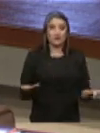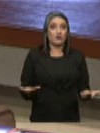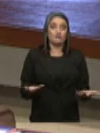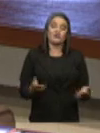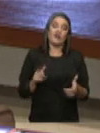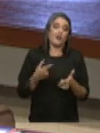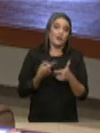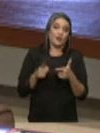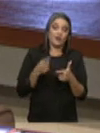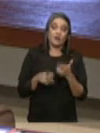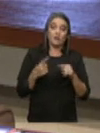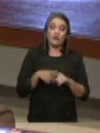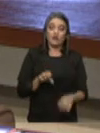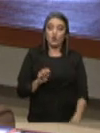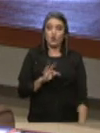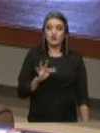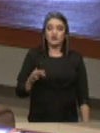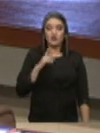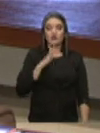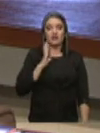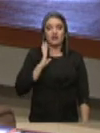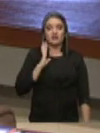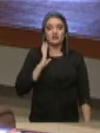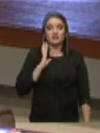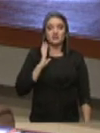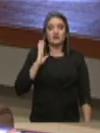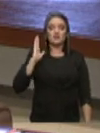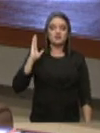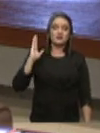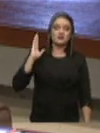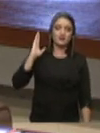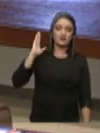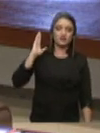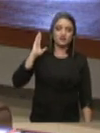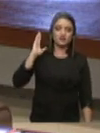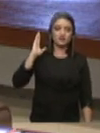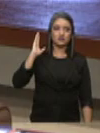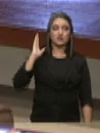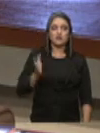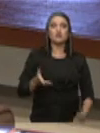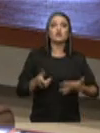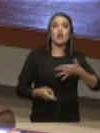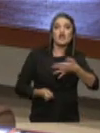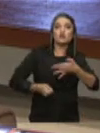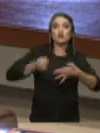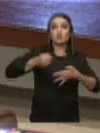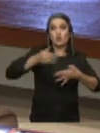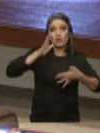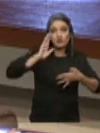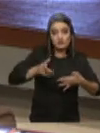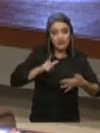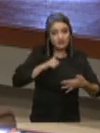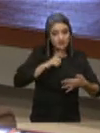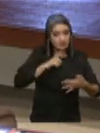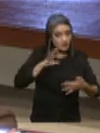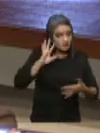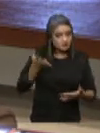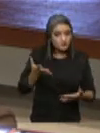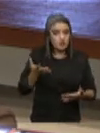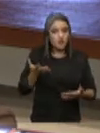nossa Corte já tem uma súmula dizendo que a coisa julgada não impede que, no exercício seguinte, respeitada a nulidade